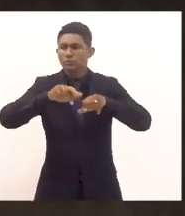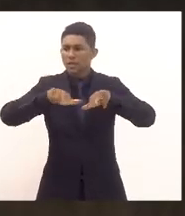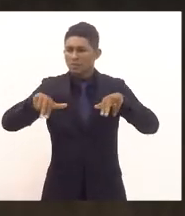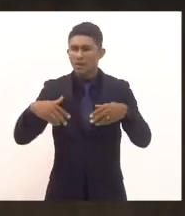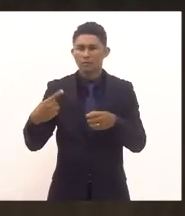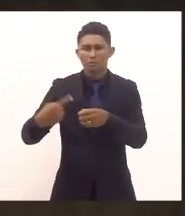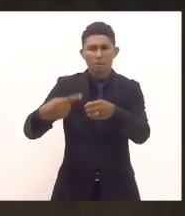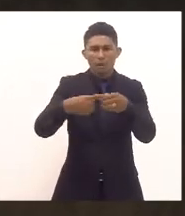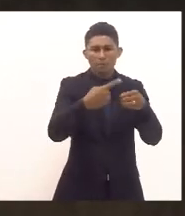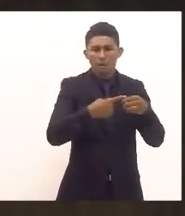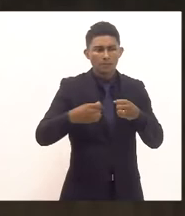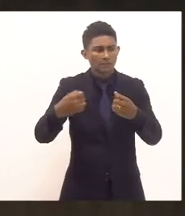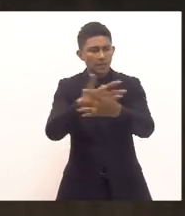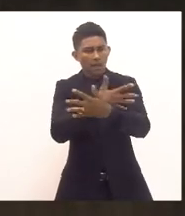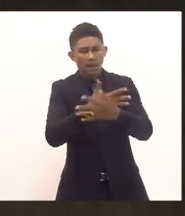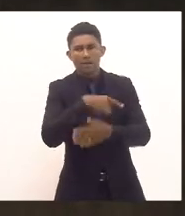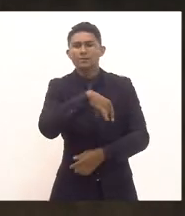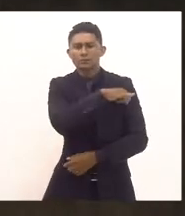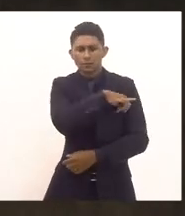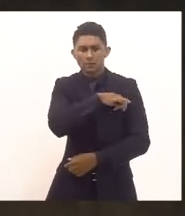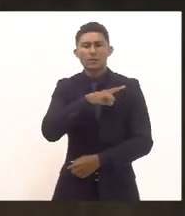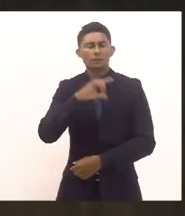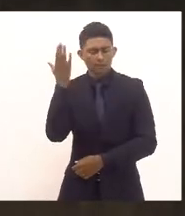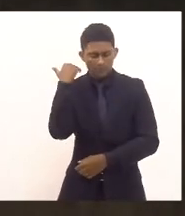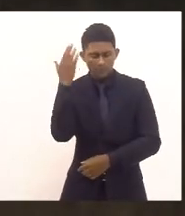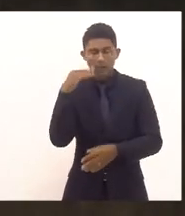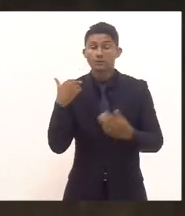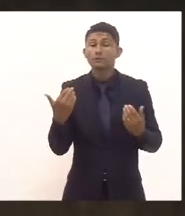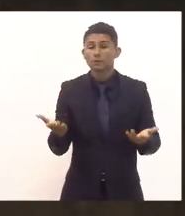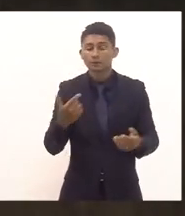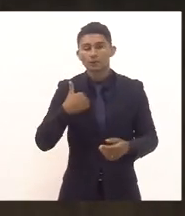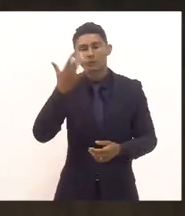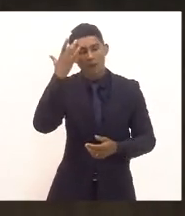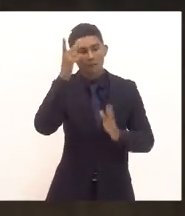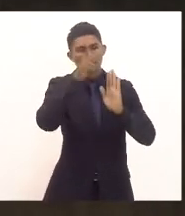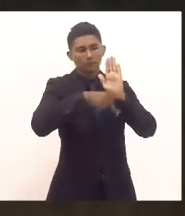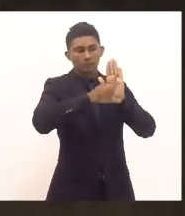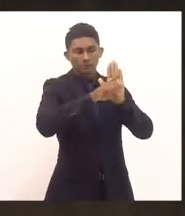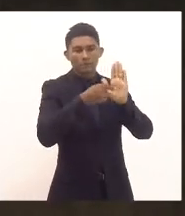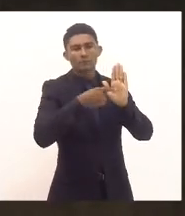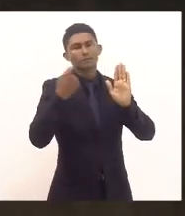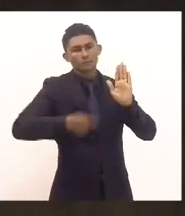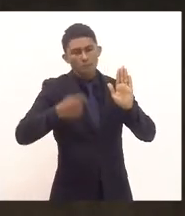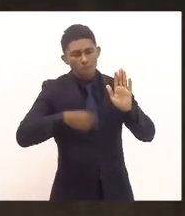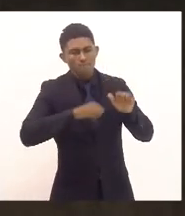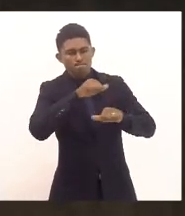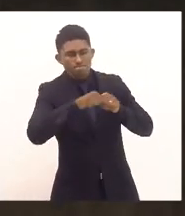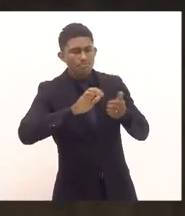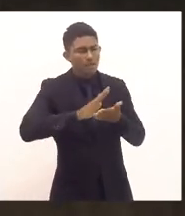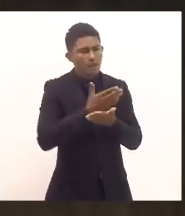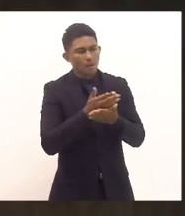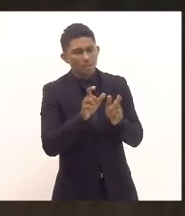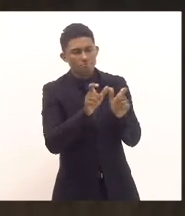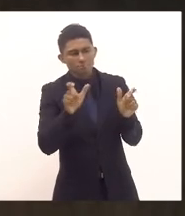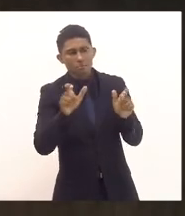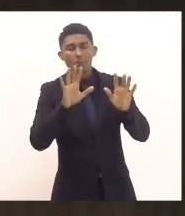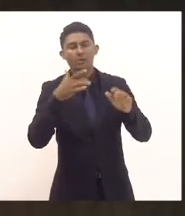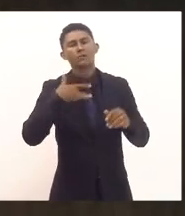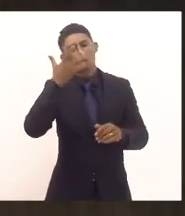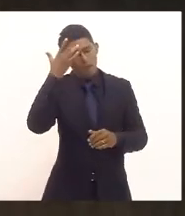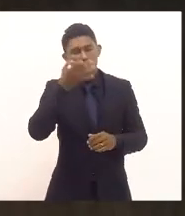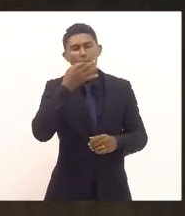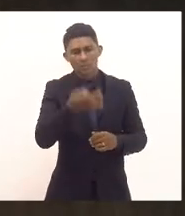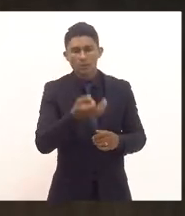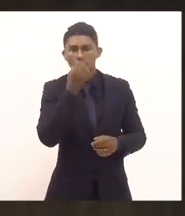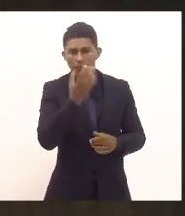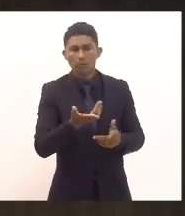vários municípios do Rio de Janeiro Então embora eu ache que o projeto mereça alguns aprimoramentos inclusive tecnologia mas o parecer favorável